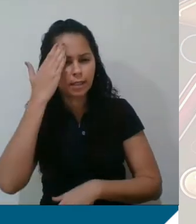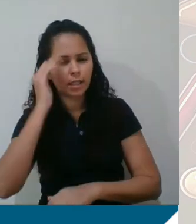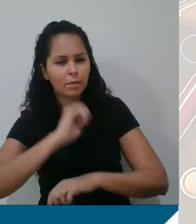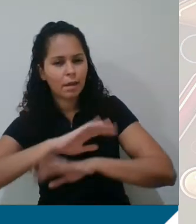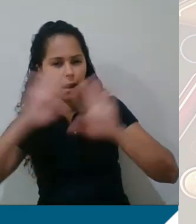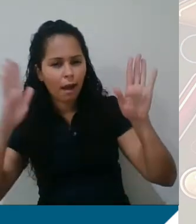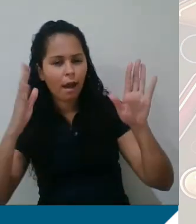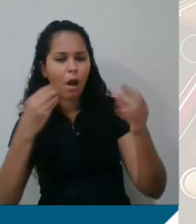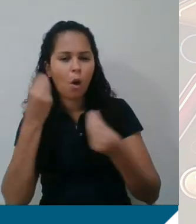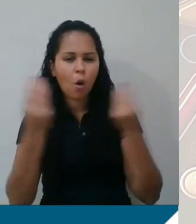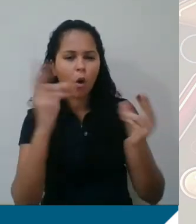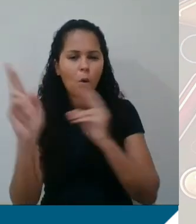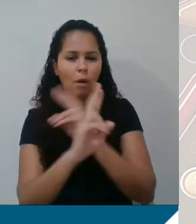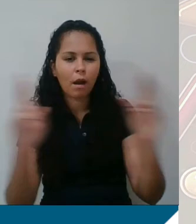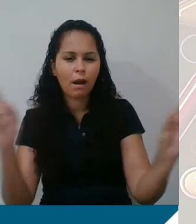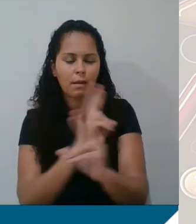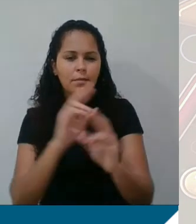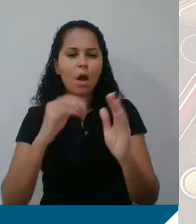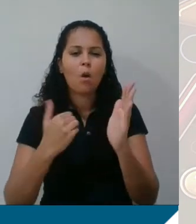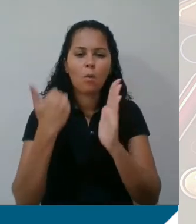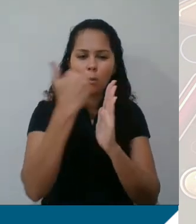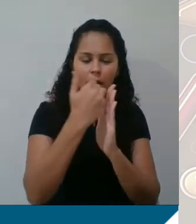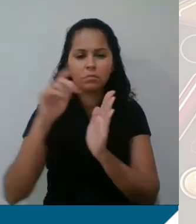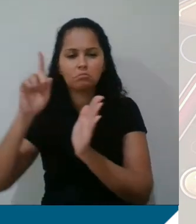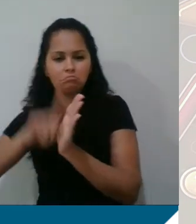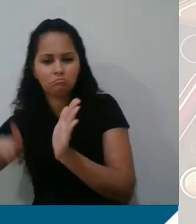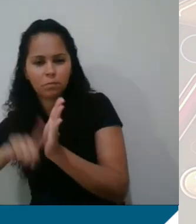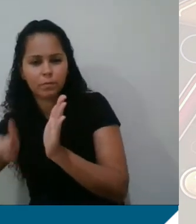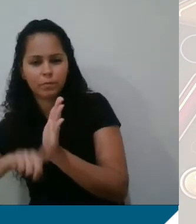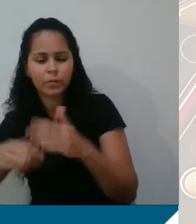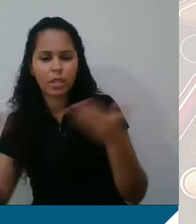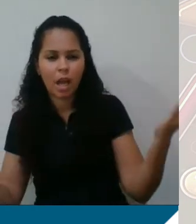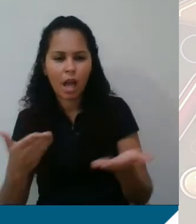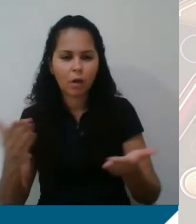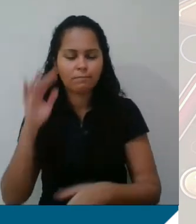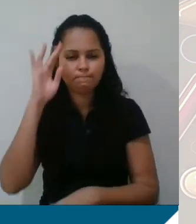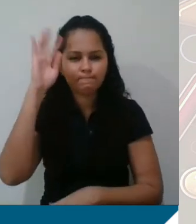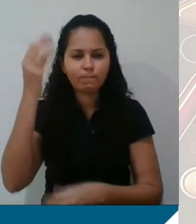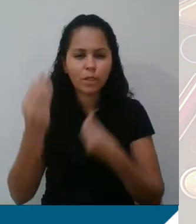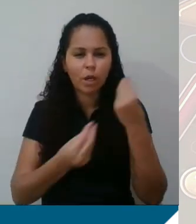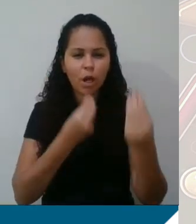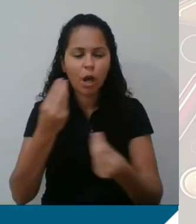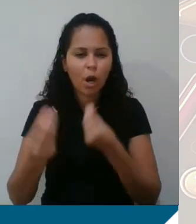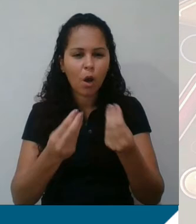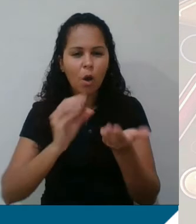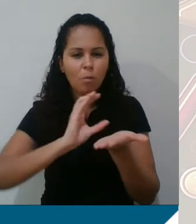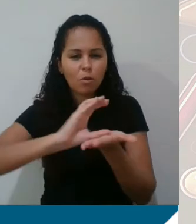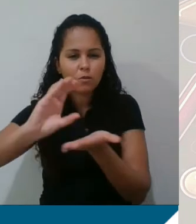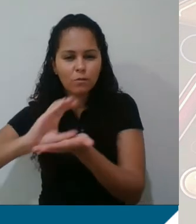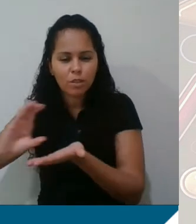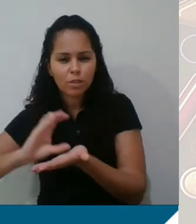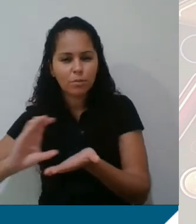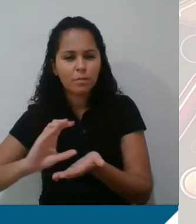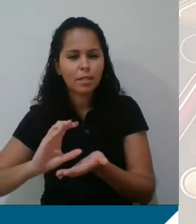Agora que nós entendemos um pouco melhor sobre essa relação de aumento e desconto, a gente vai fazer uma projeção para um